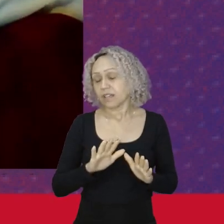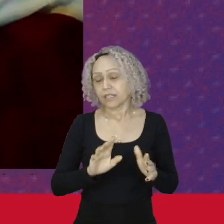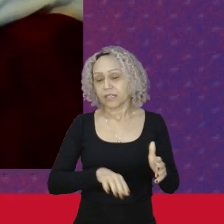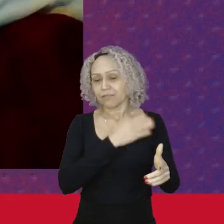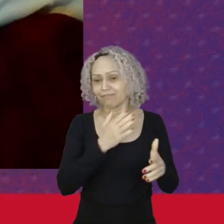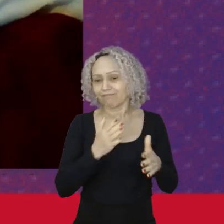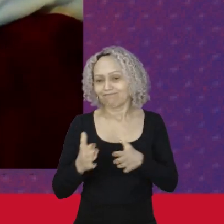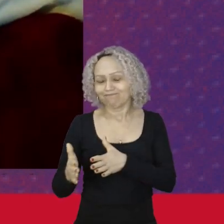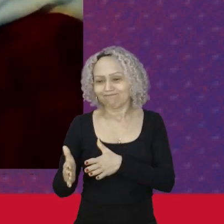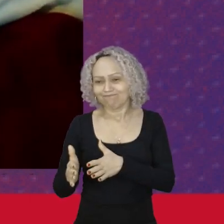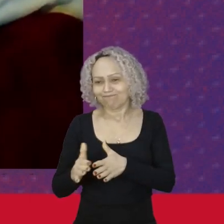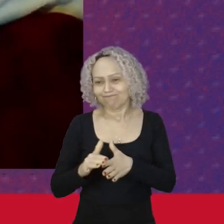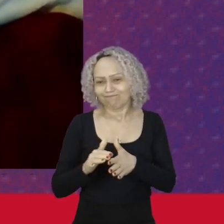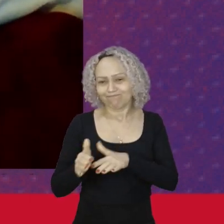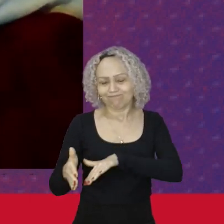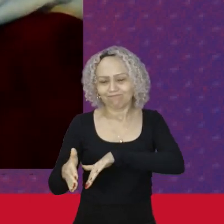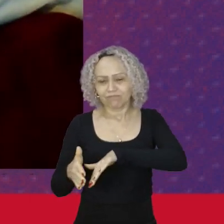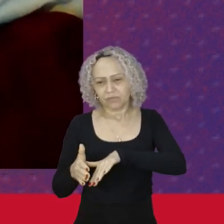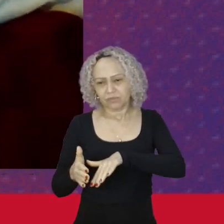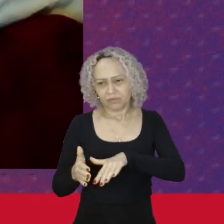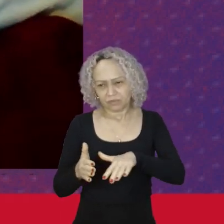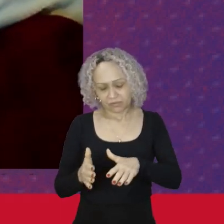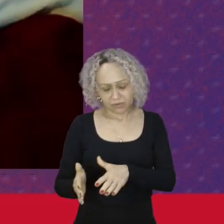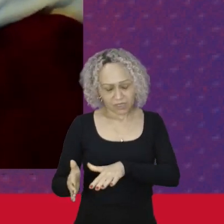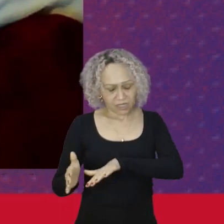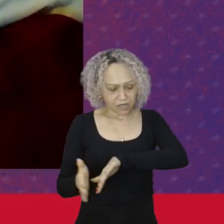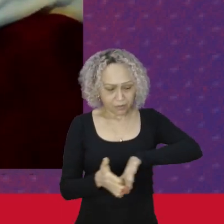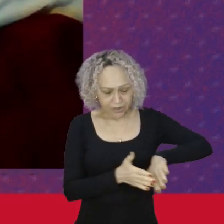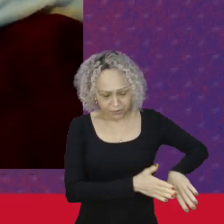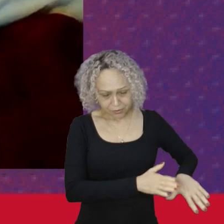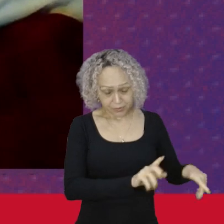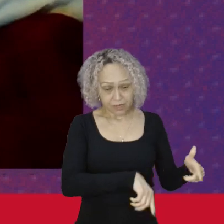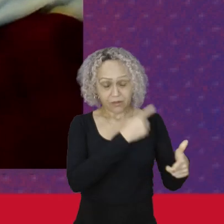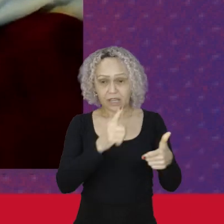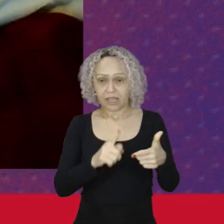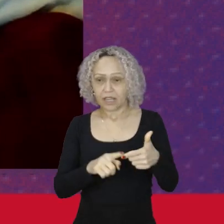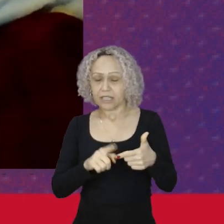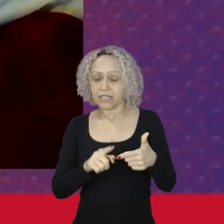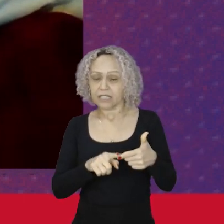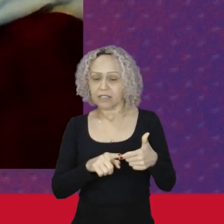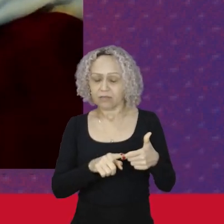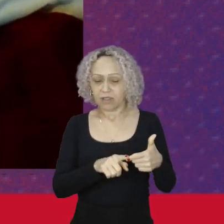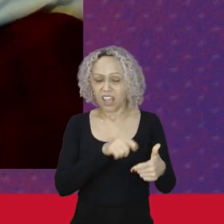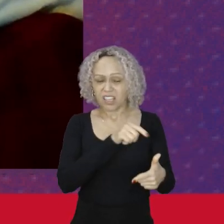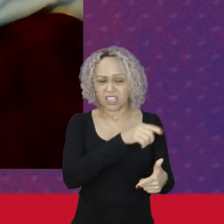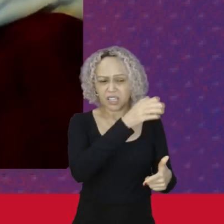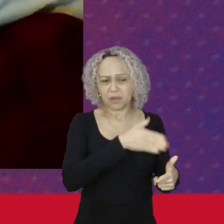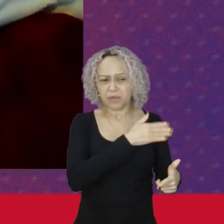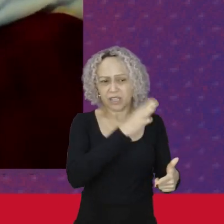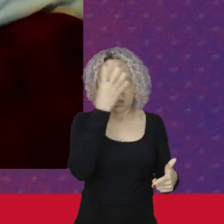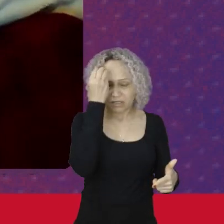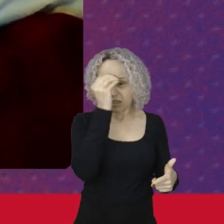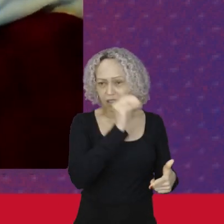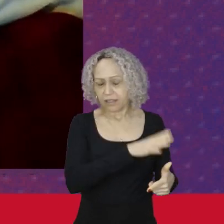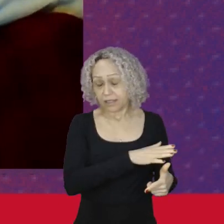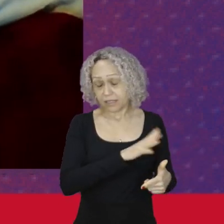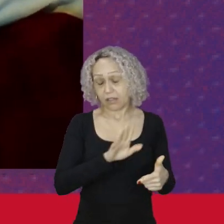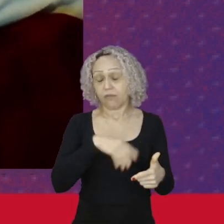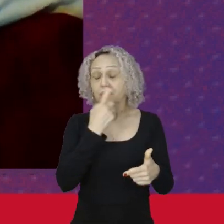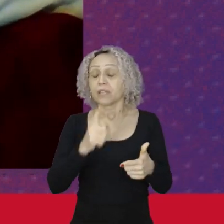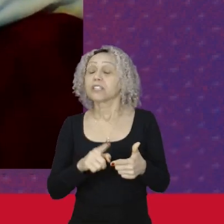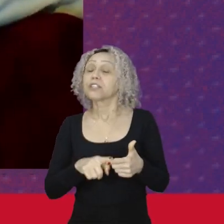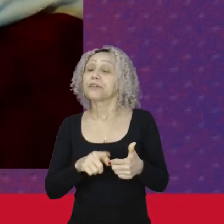que origina as deficiências. Essa transição da concepção